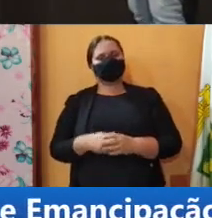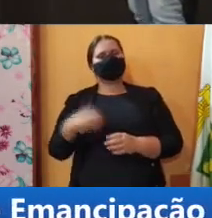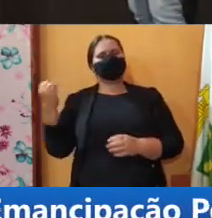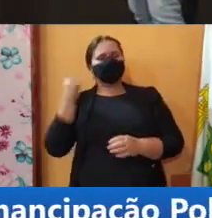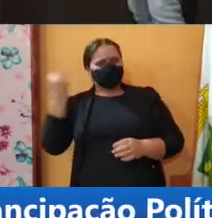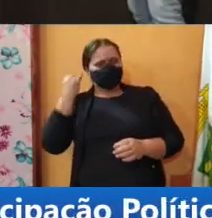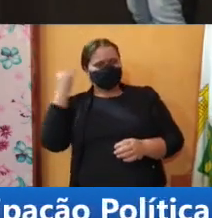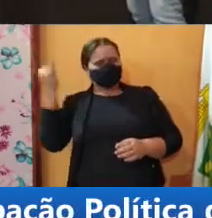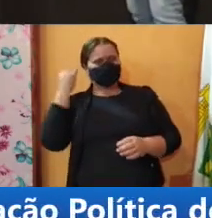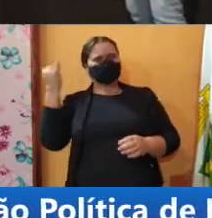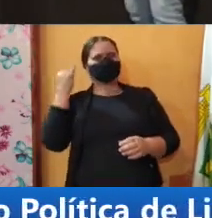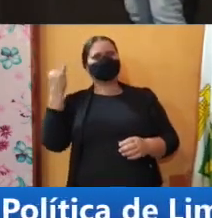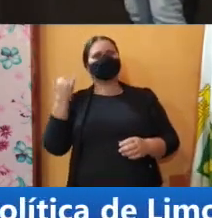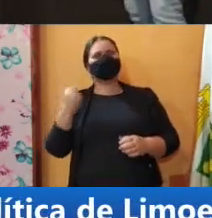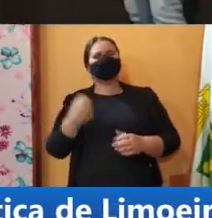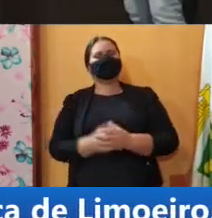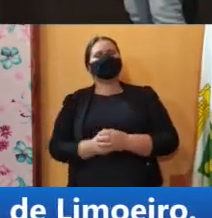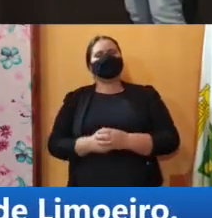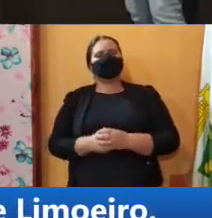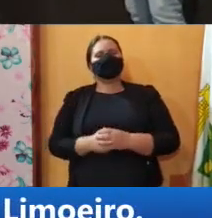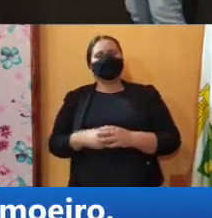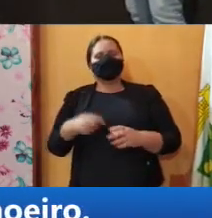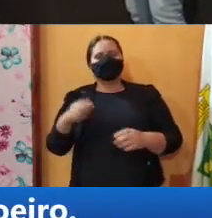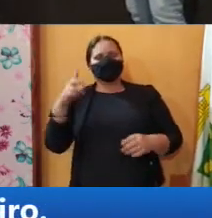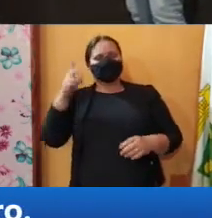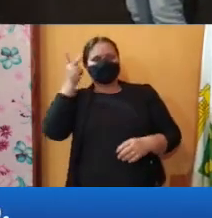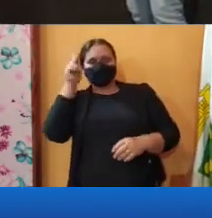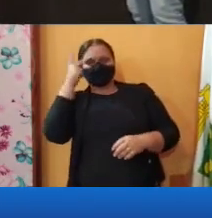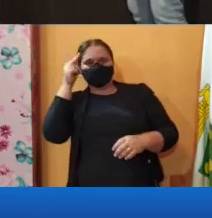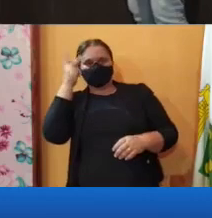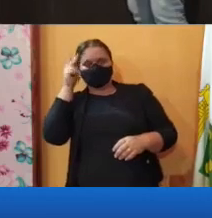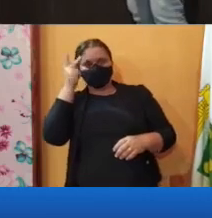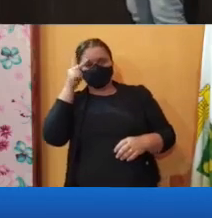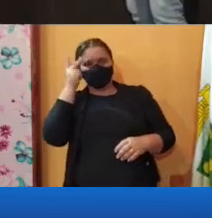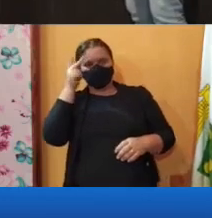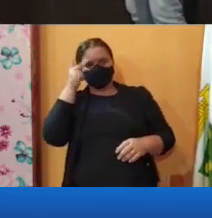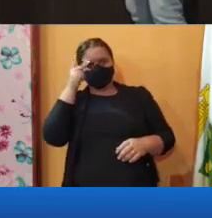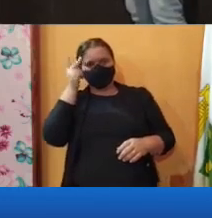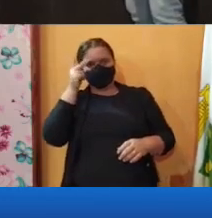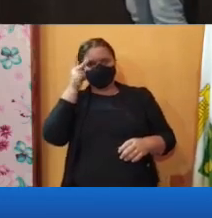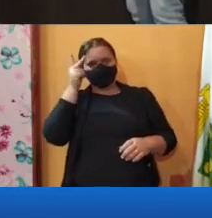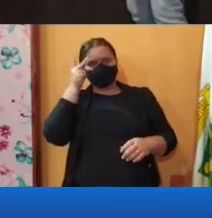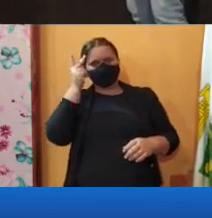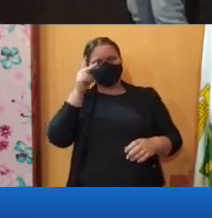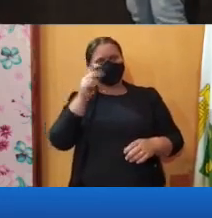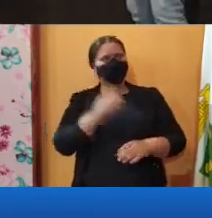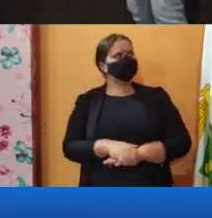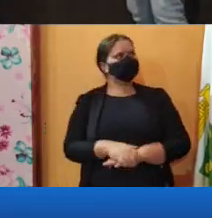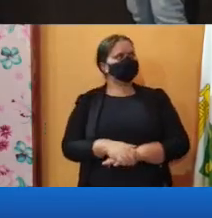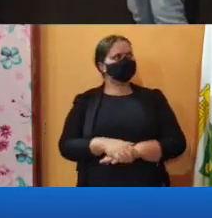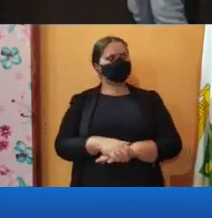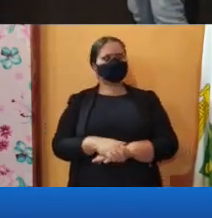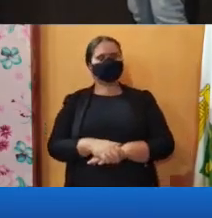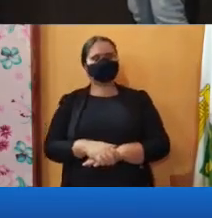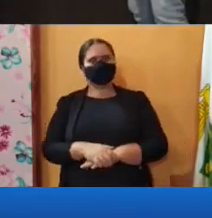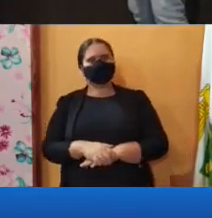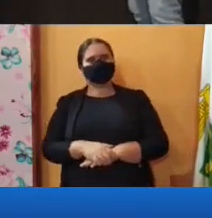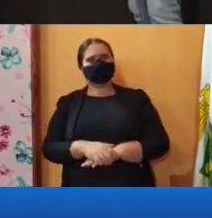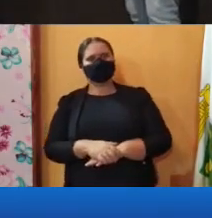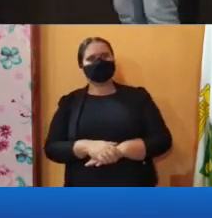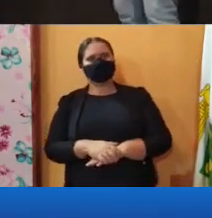que Sivaldo, como historiador, e outro companheiro aqui, historiador. Está desligado? Faz isso não?